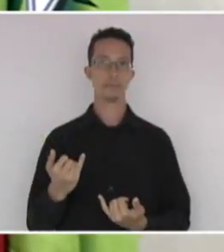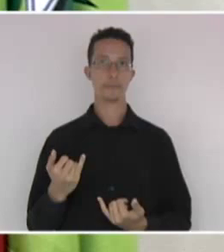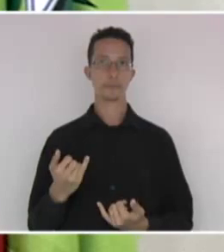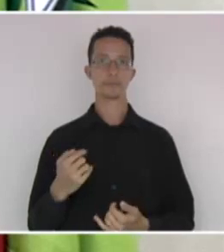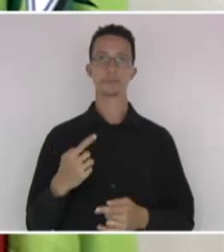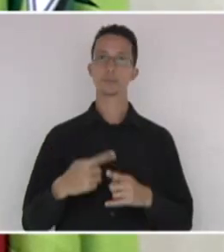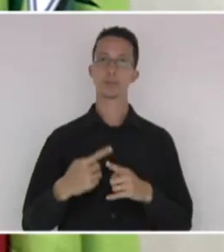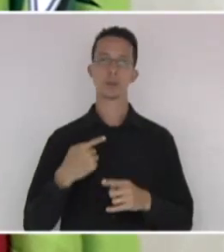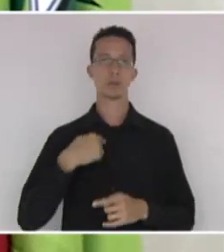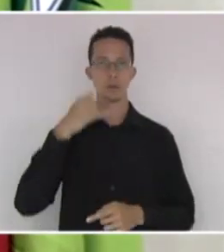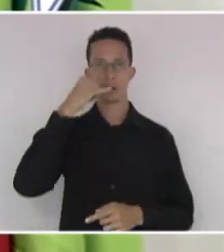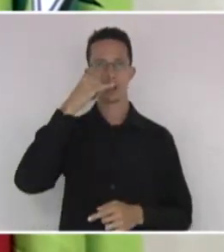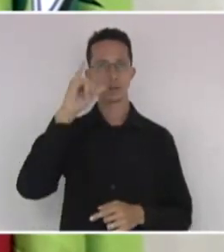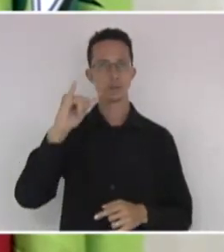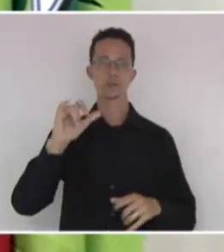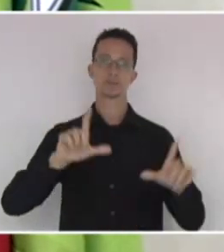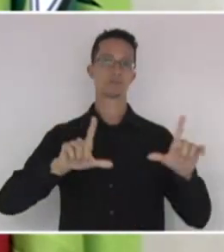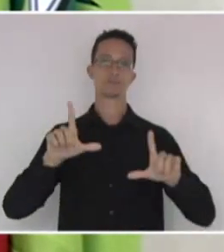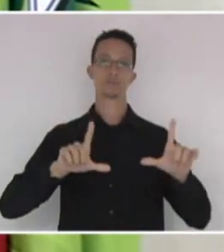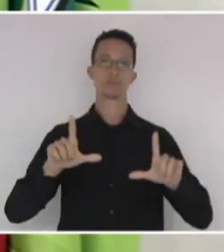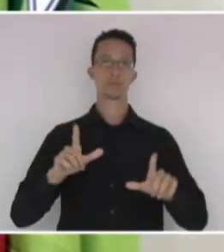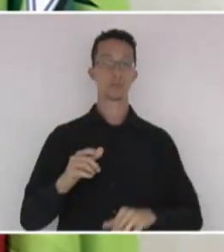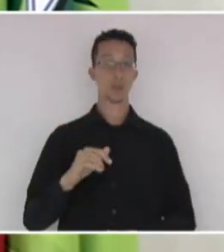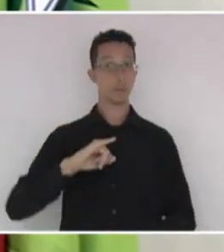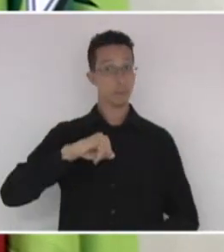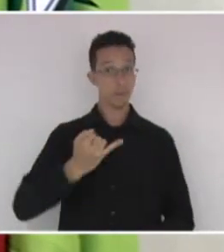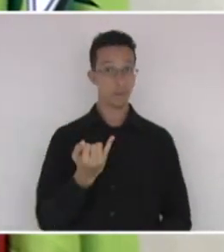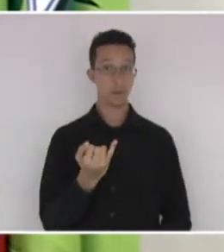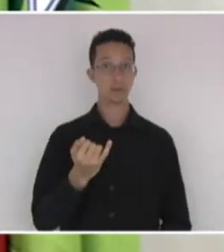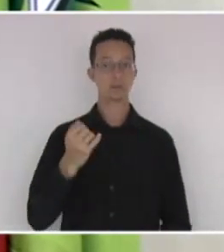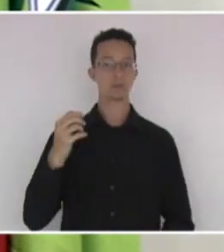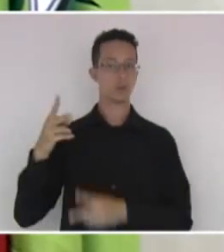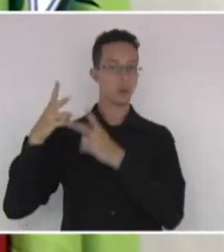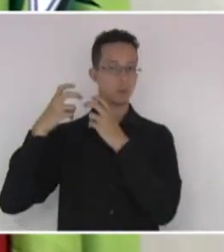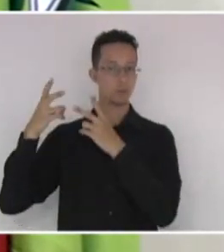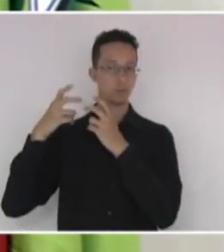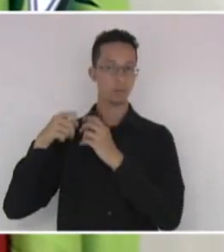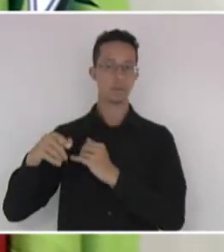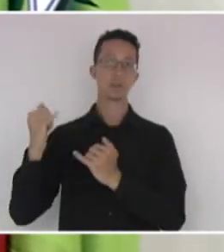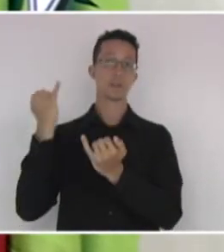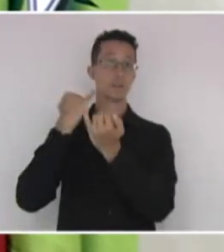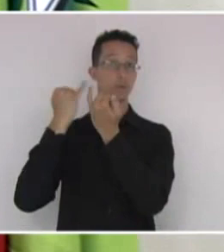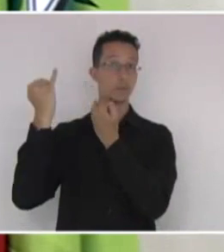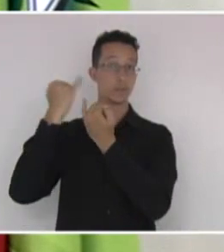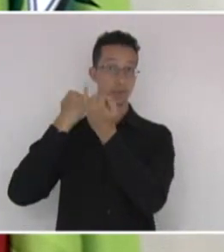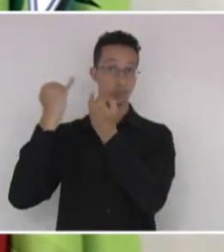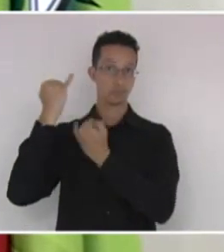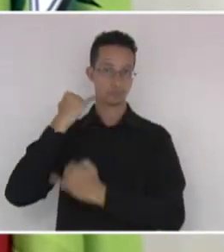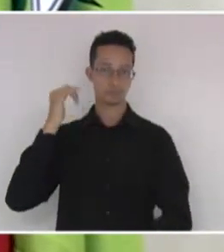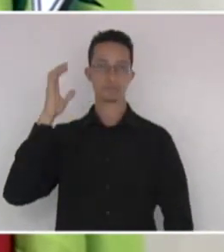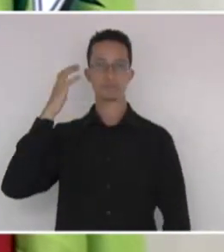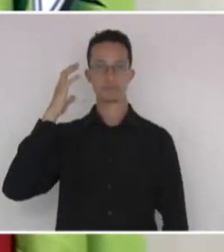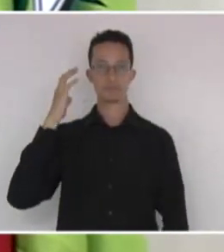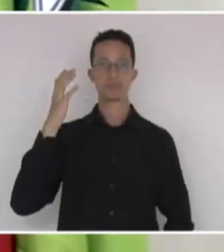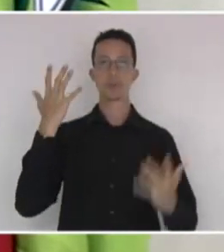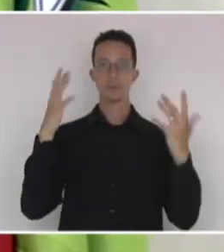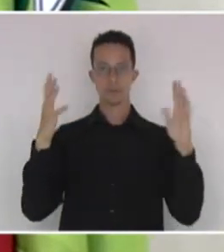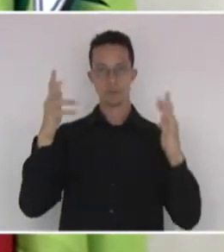televisão, então aproveito para escutar as informações via rádio. Parabéns a todos os profissionais no Dia Mundial do